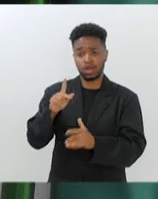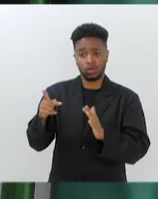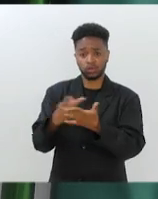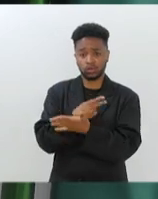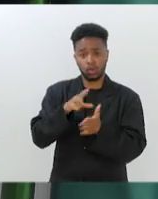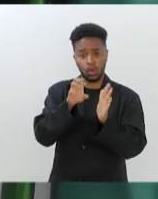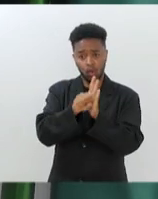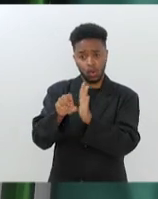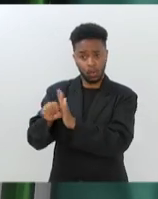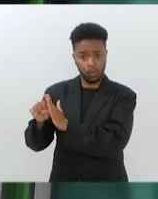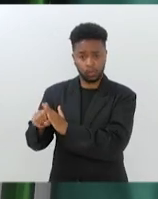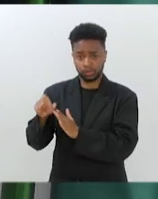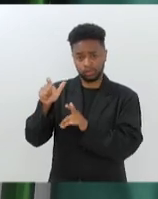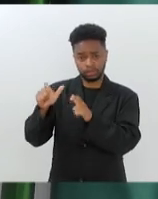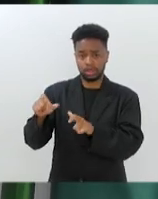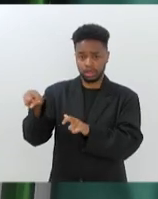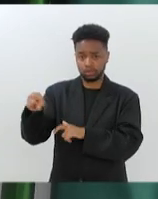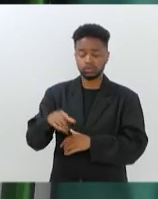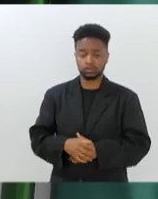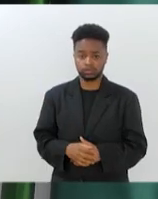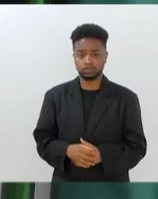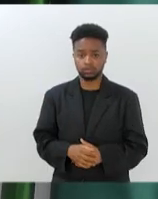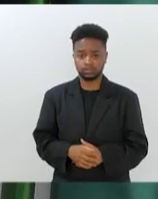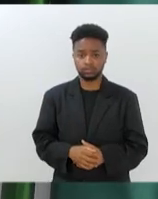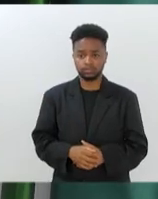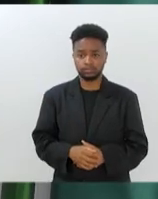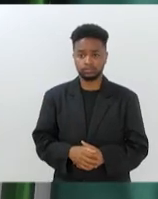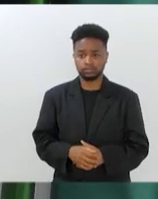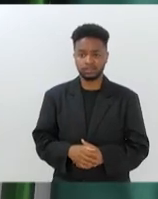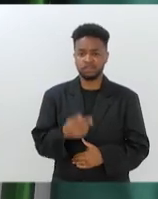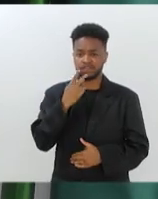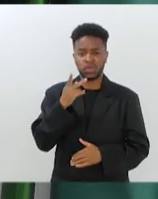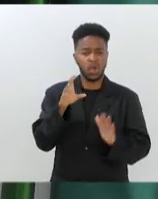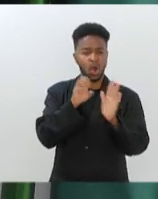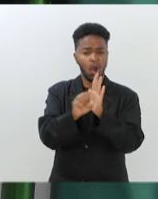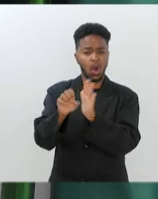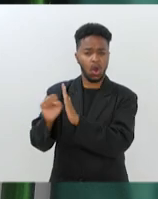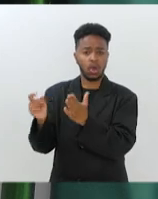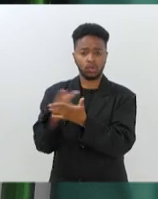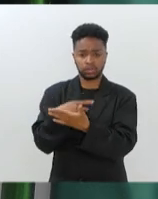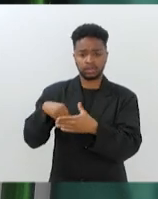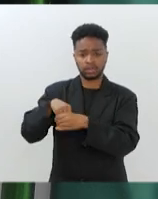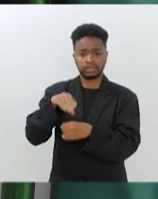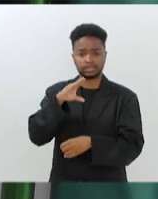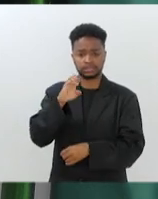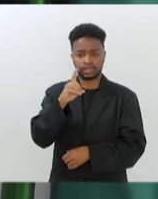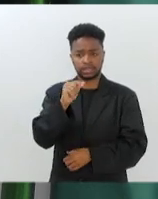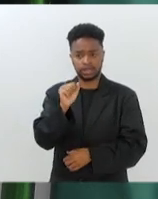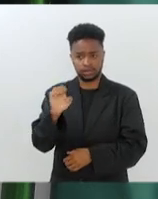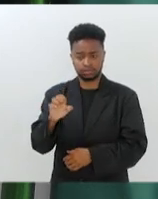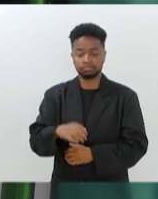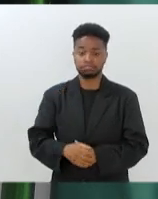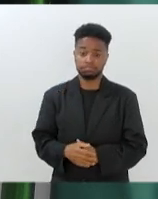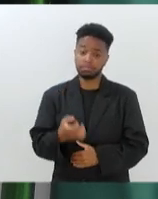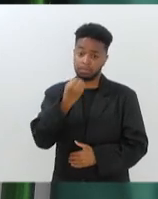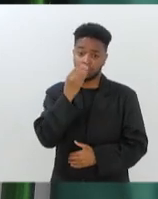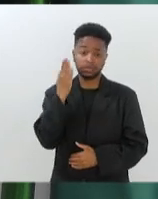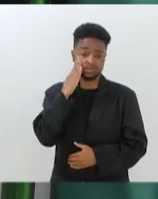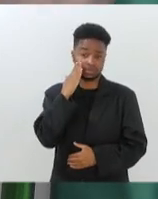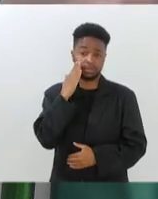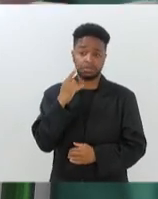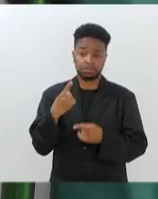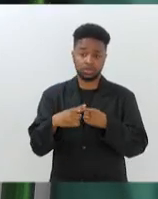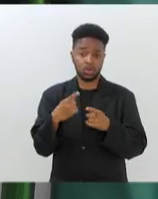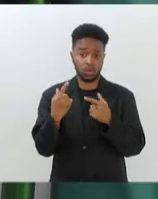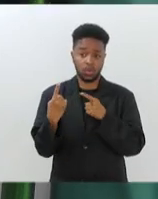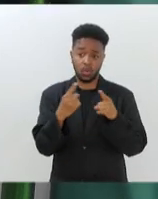vou da mesma cadeira D aí ó abriu a boca falou que a roubira toda acontece na cidade é bom saber que o v travan que é contra ele deve saber que